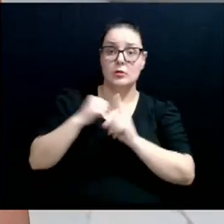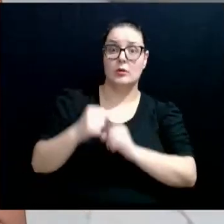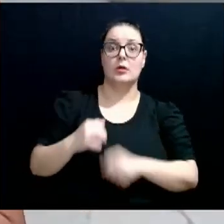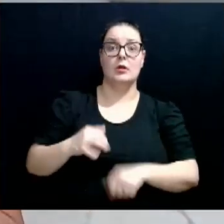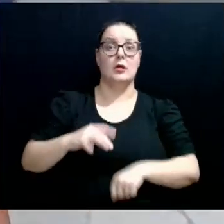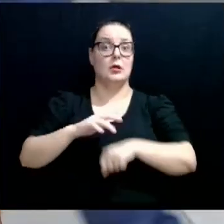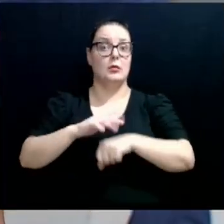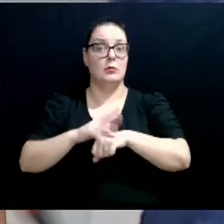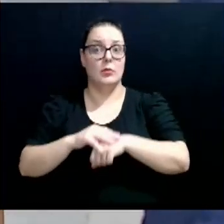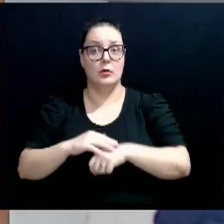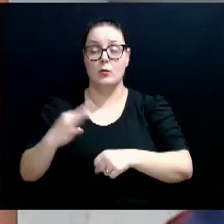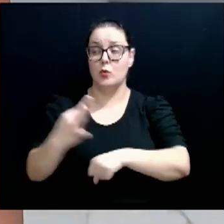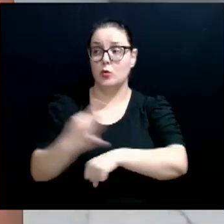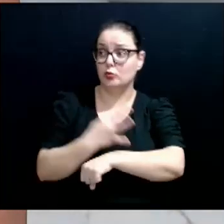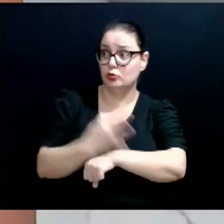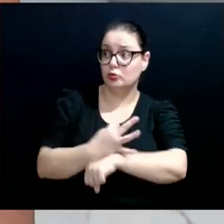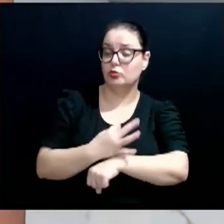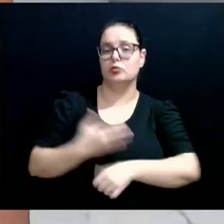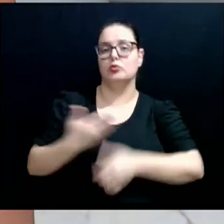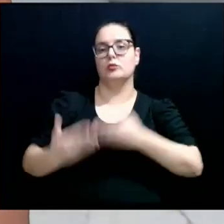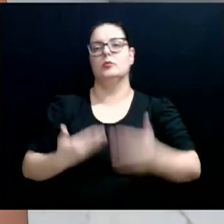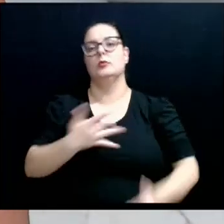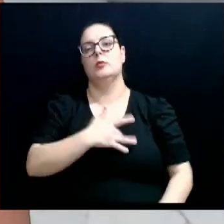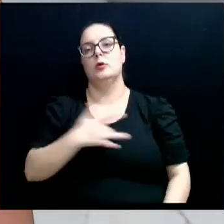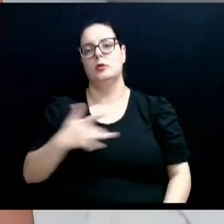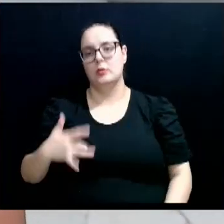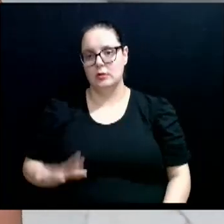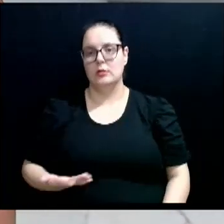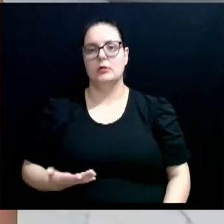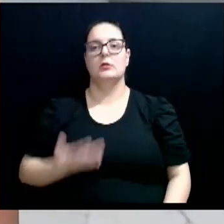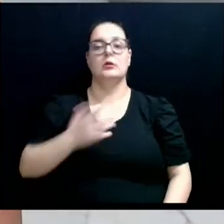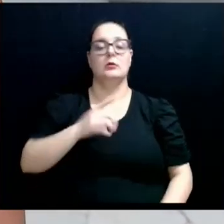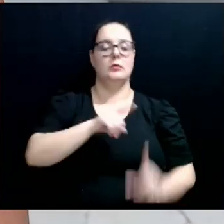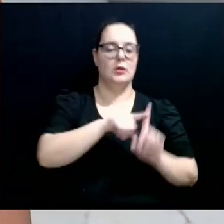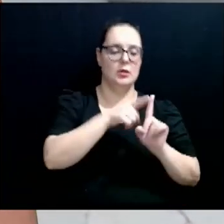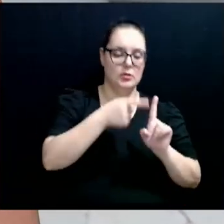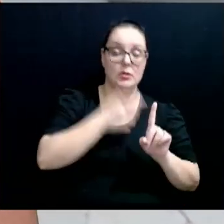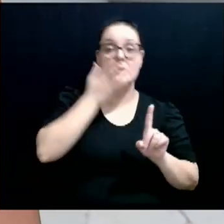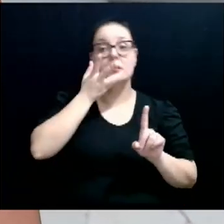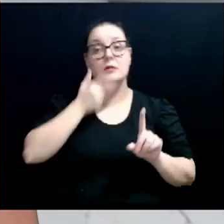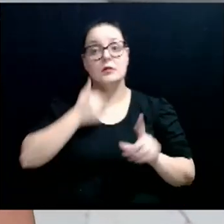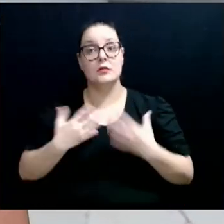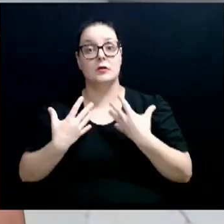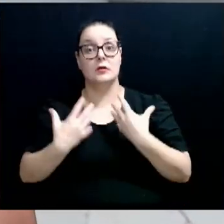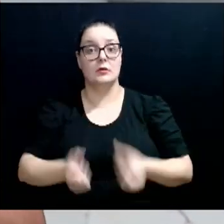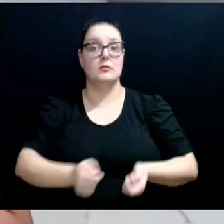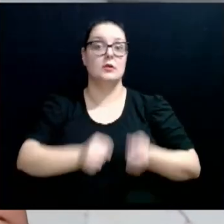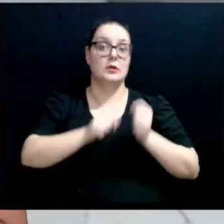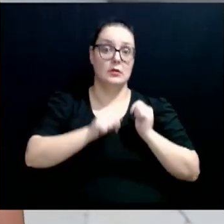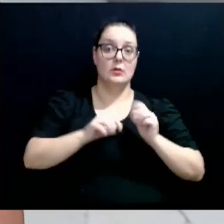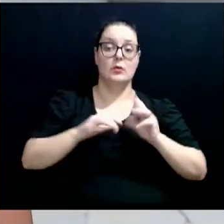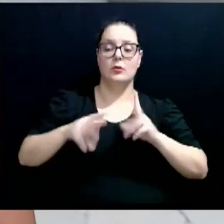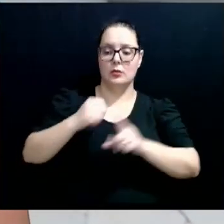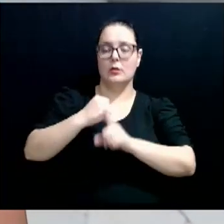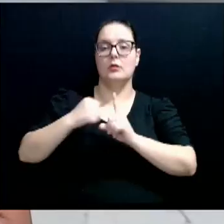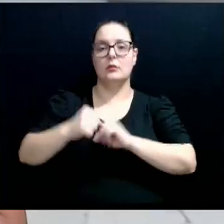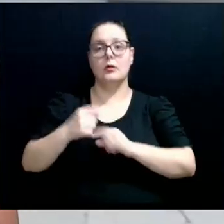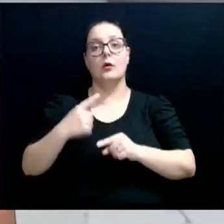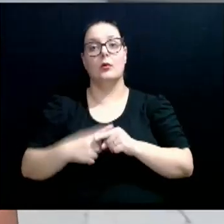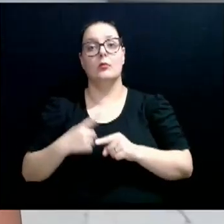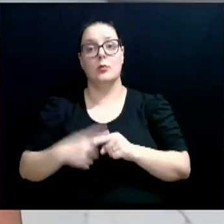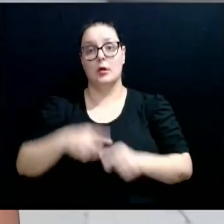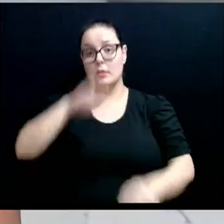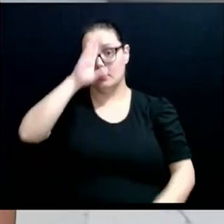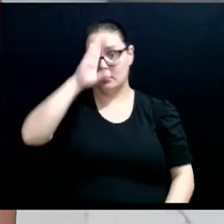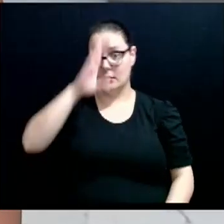saúde. Então, para além da gestante, da criança que vai ser beneficiada, toda a sociedade se beneficia, né? Porque principalmente nos períodos ali